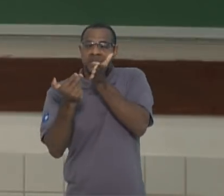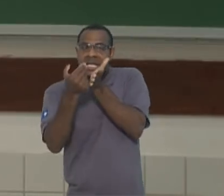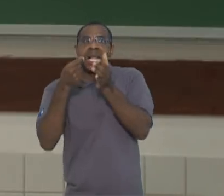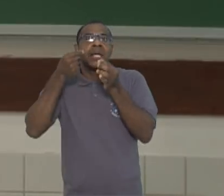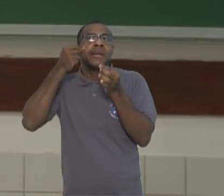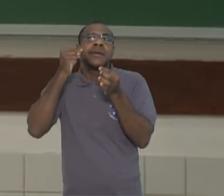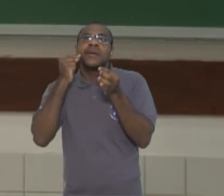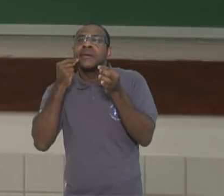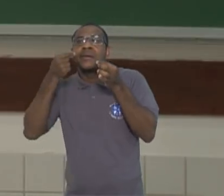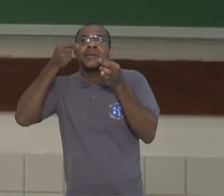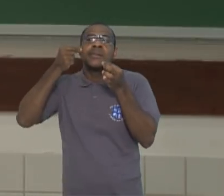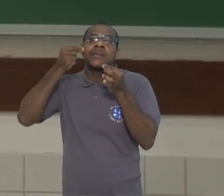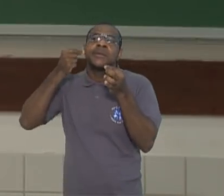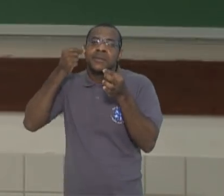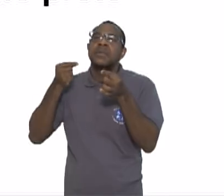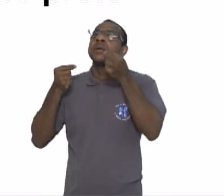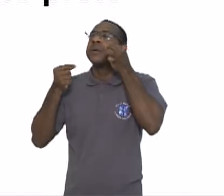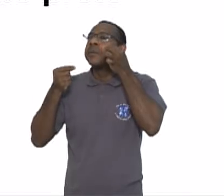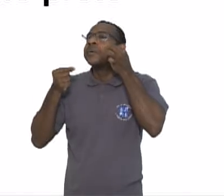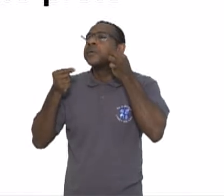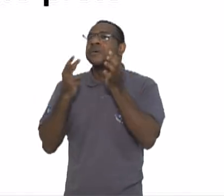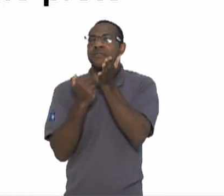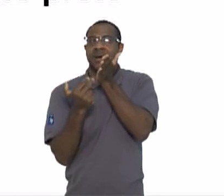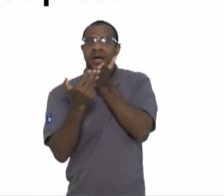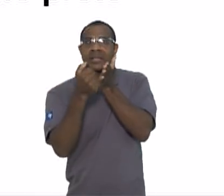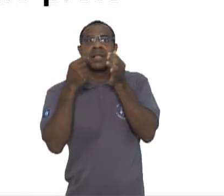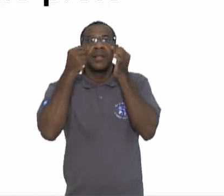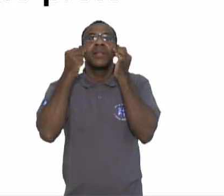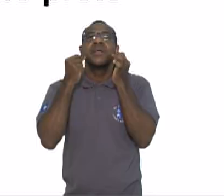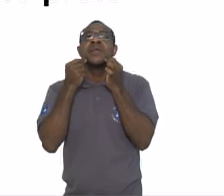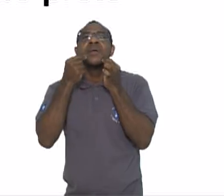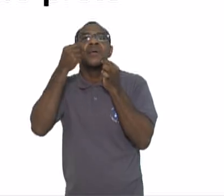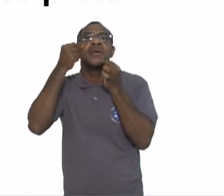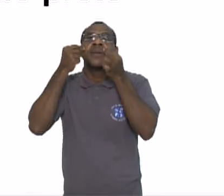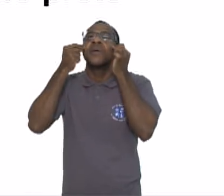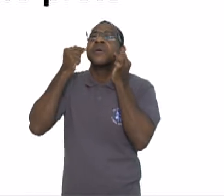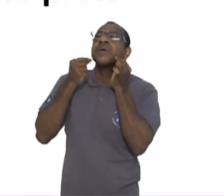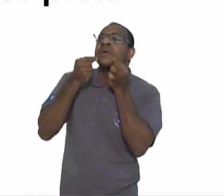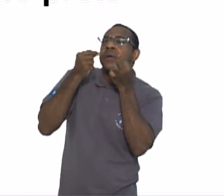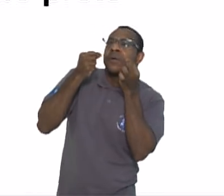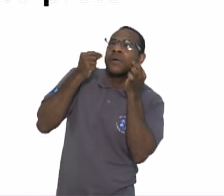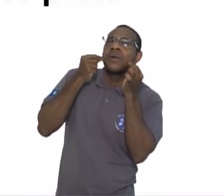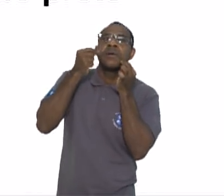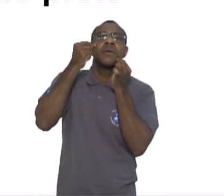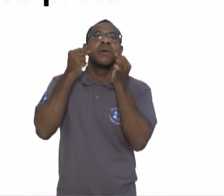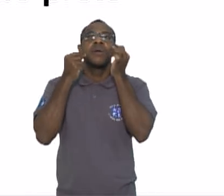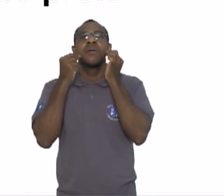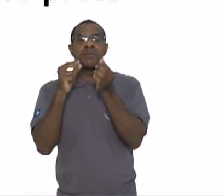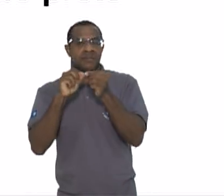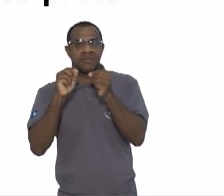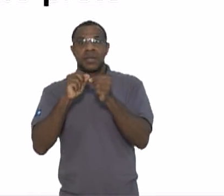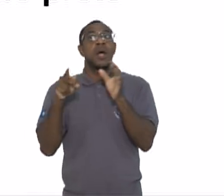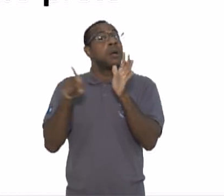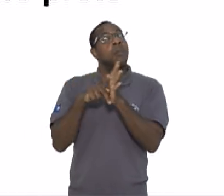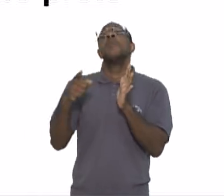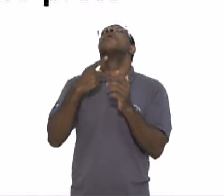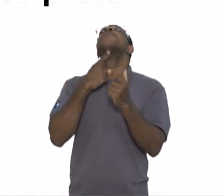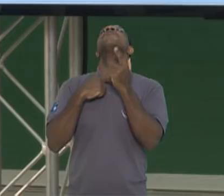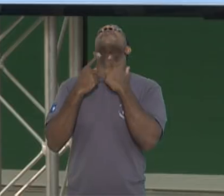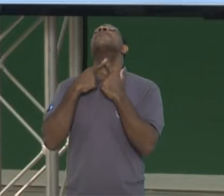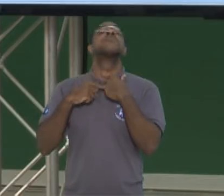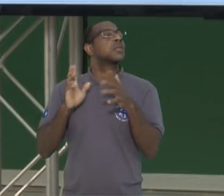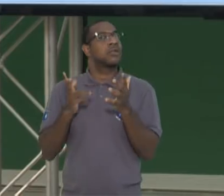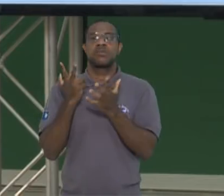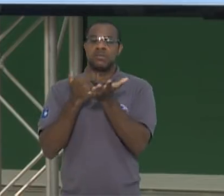quiser, né? Então aqui, ó. Aplicou a maquiagem colorida, né? Aplica a maquiagem colorida fazendo os desenhos da sua preferência. Ah, eu quero